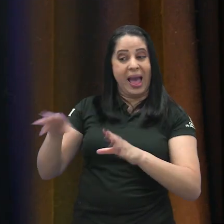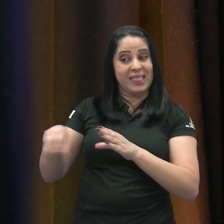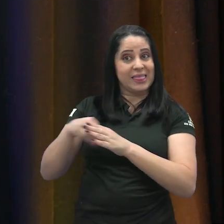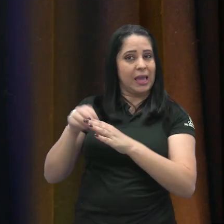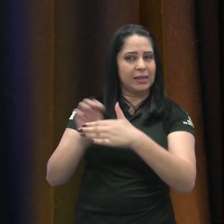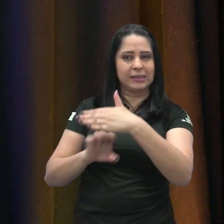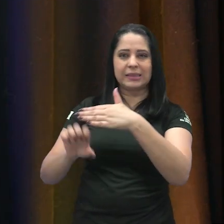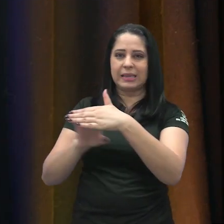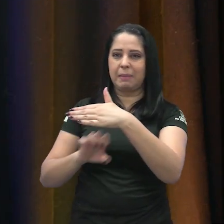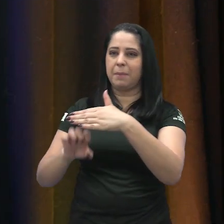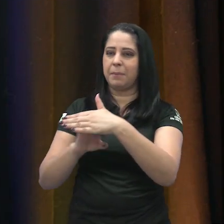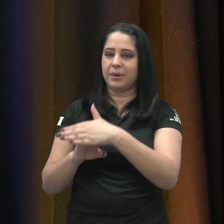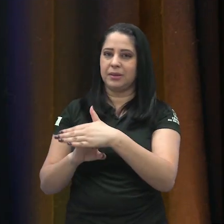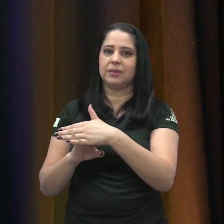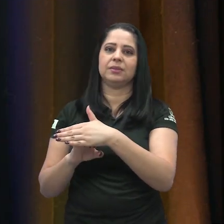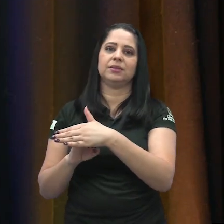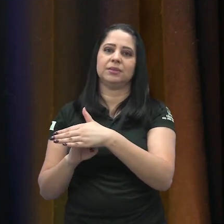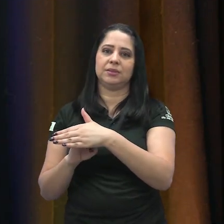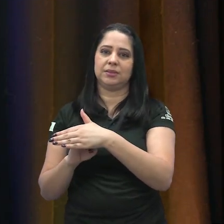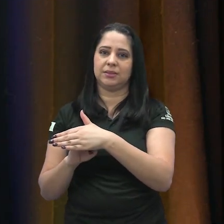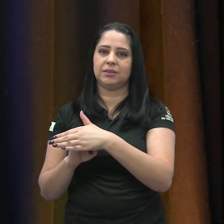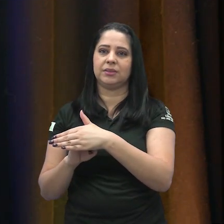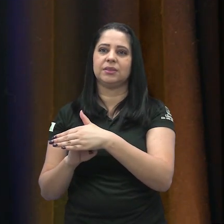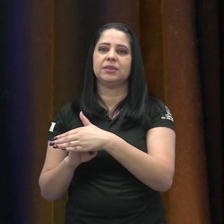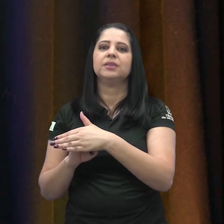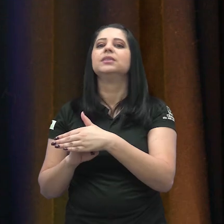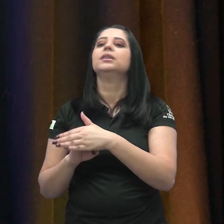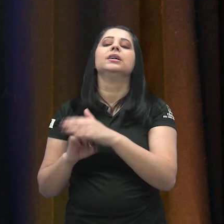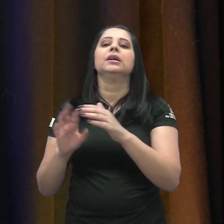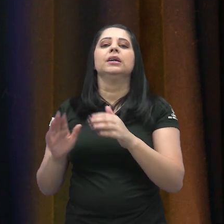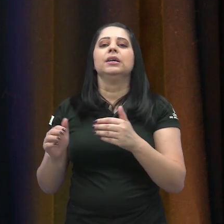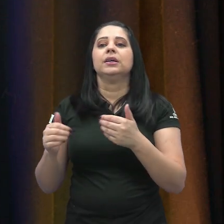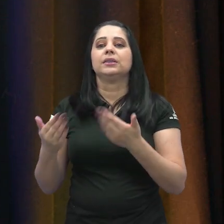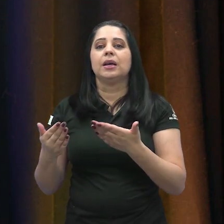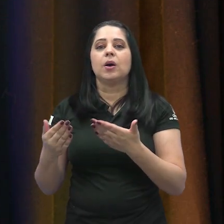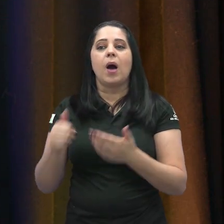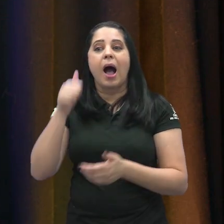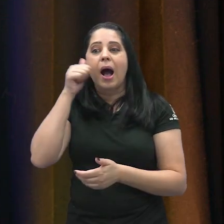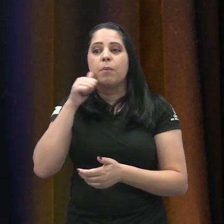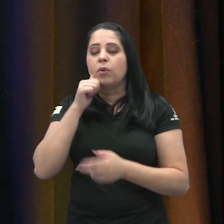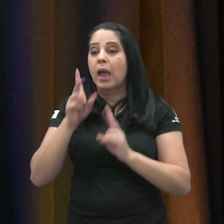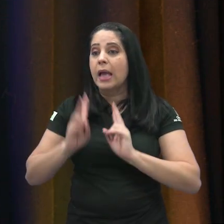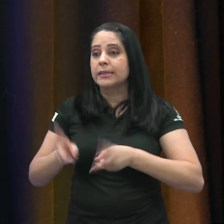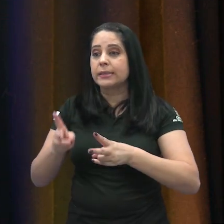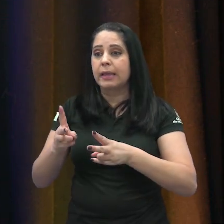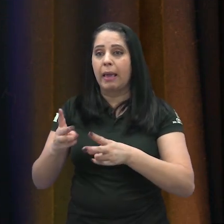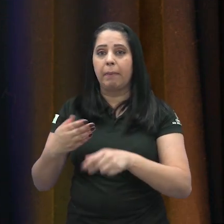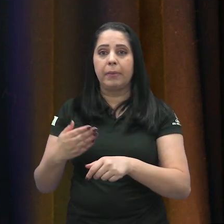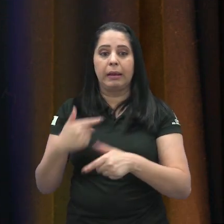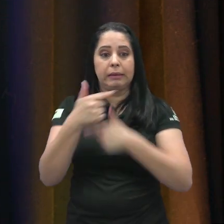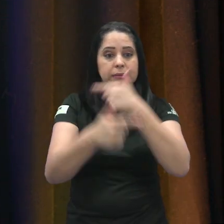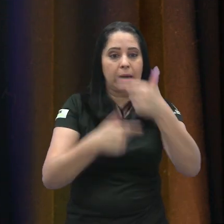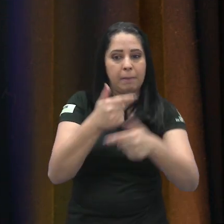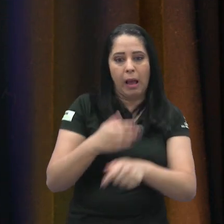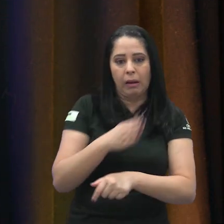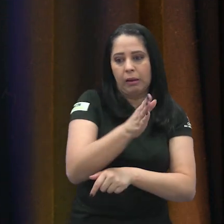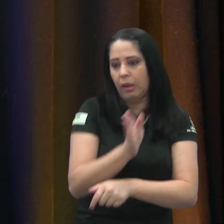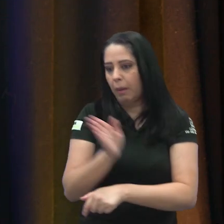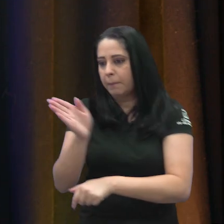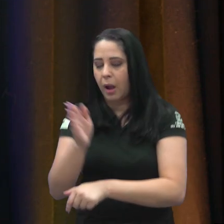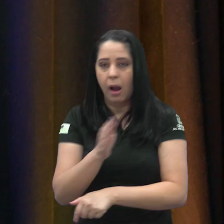corporativo, onde elas vêm organizando diversas caixinhas ao mesmo tempo, né,